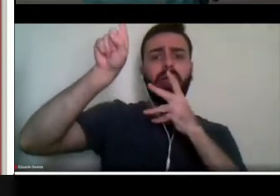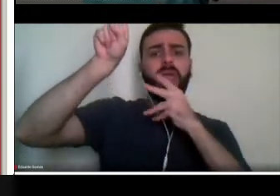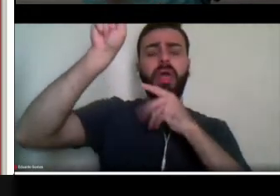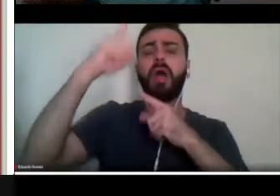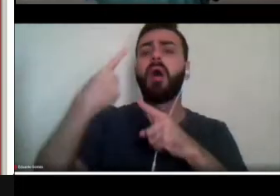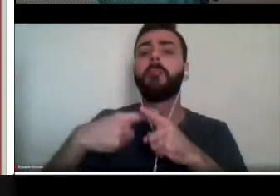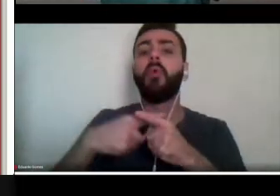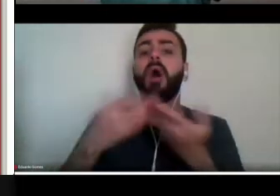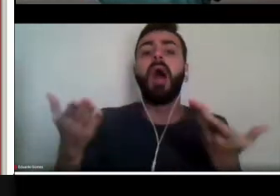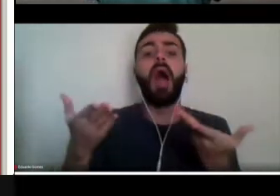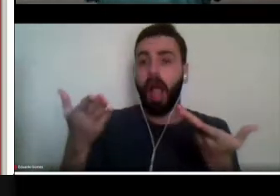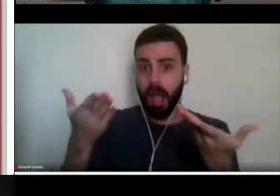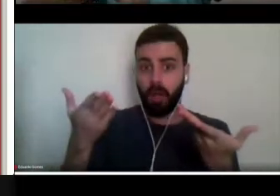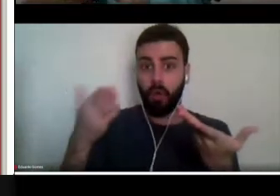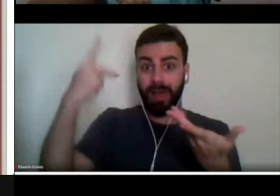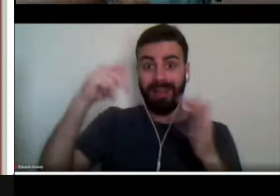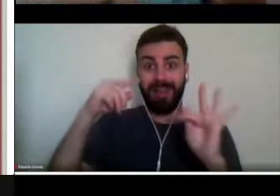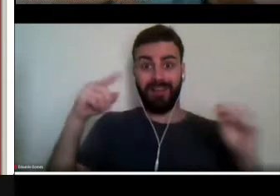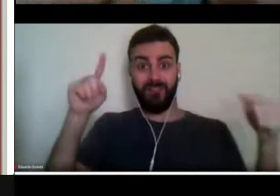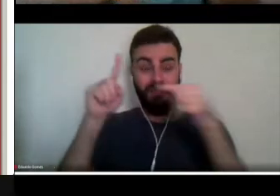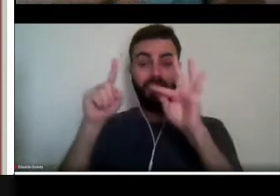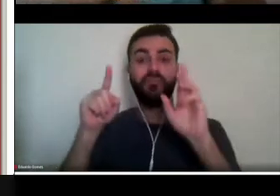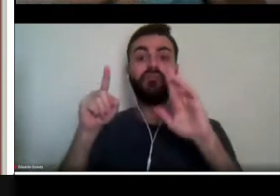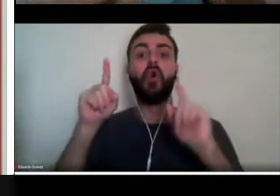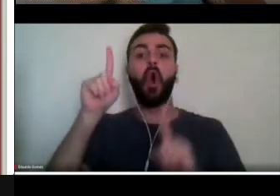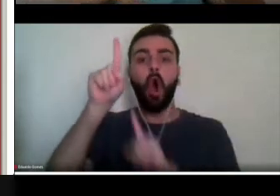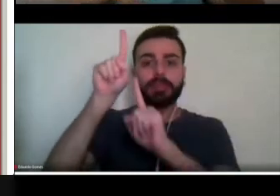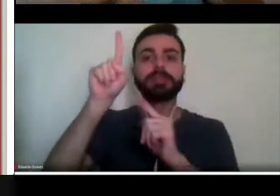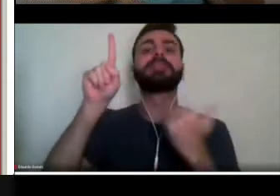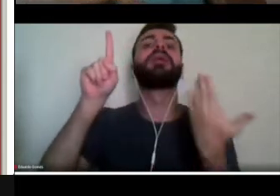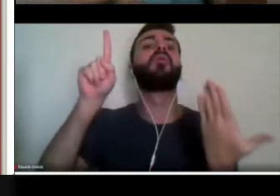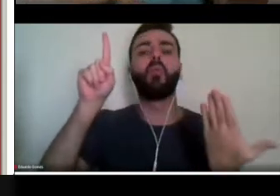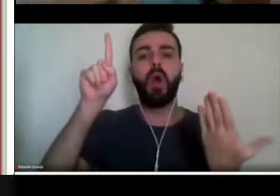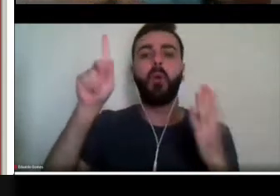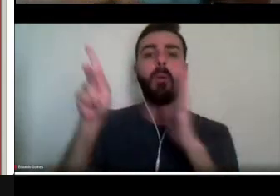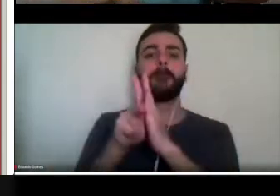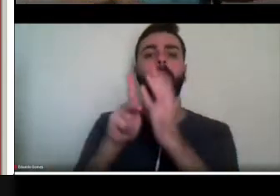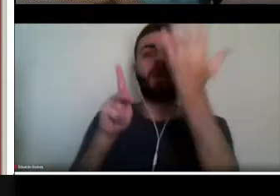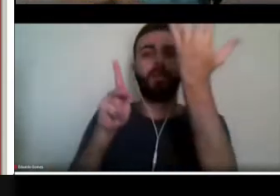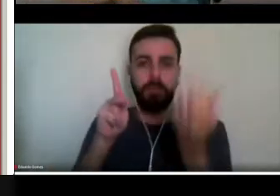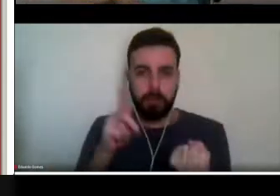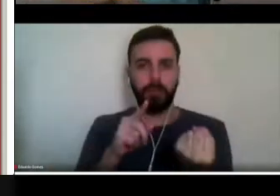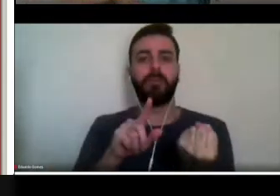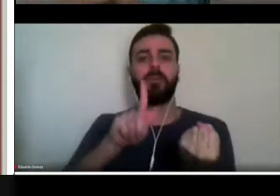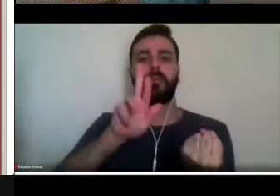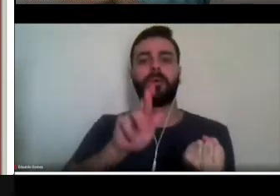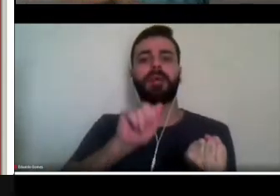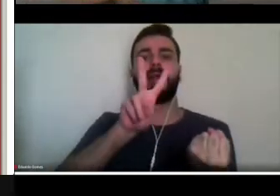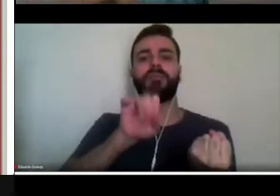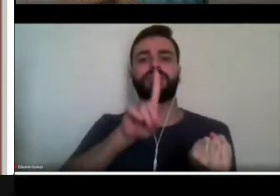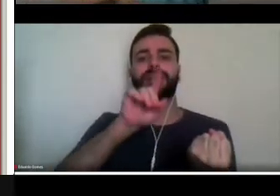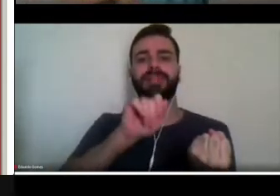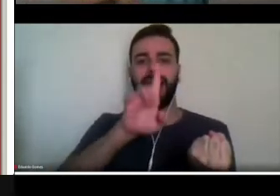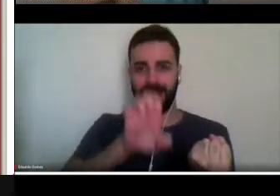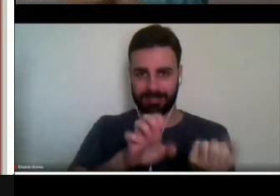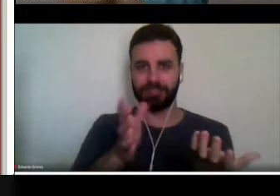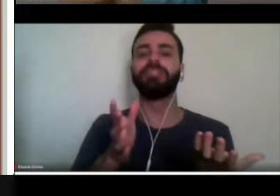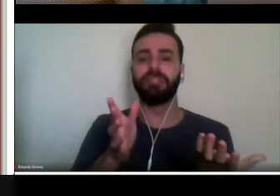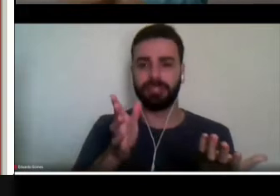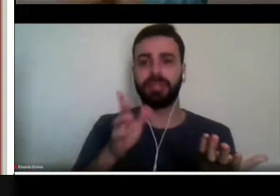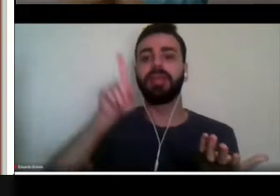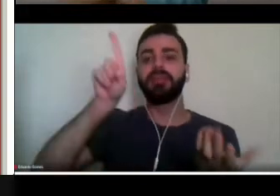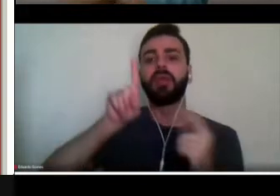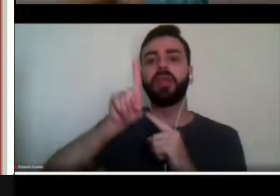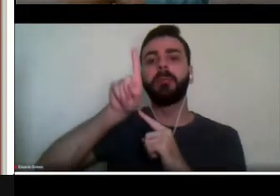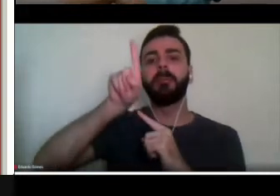sobre o foguete é a força gravitacional. Então, ele tinha um V0 e esse V0 vai diminuir em módulo e, eventualmente, esse foguete